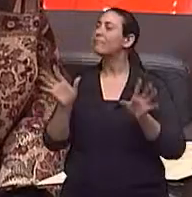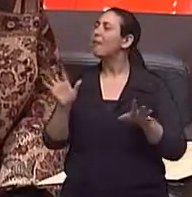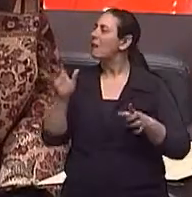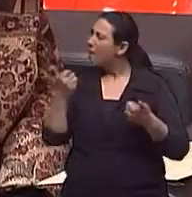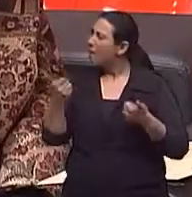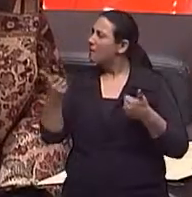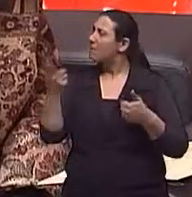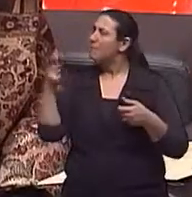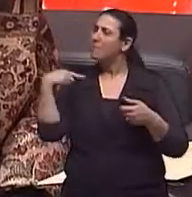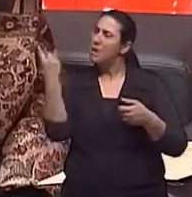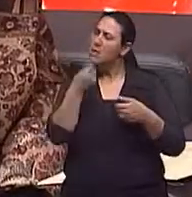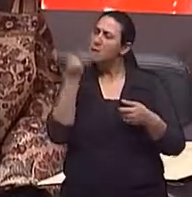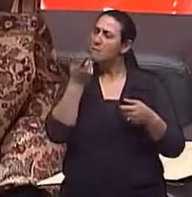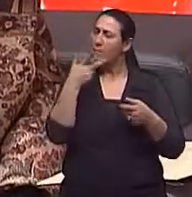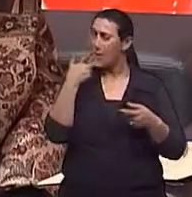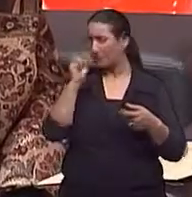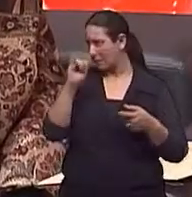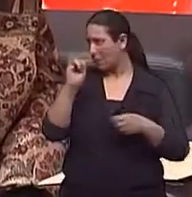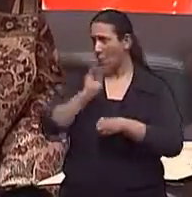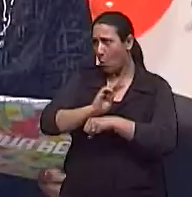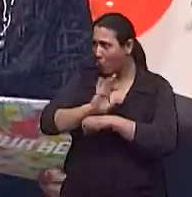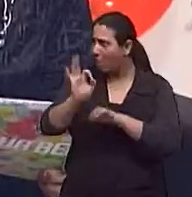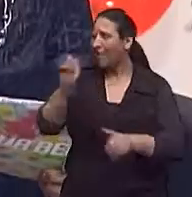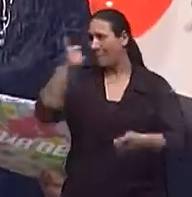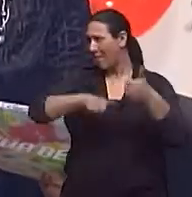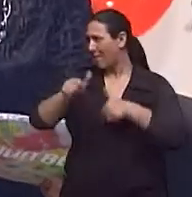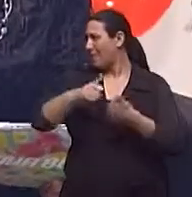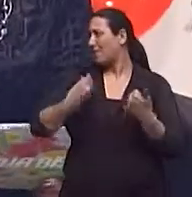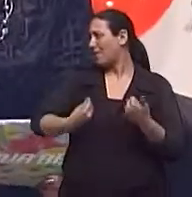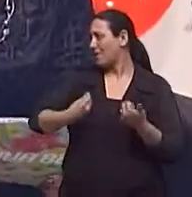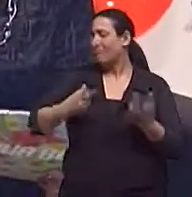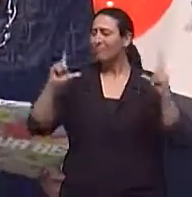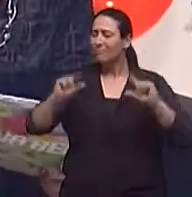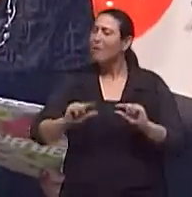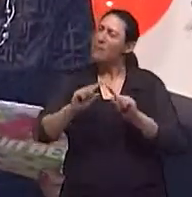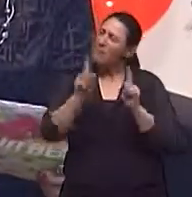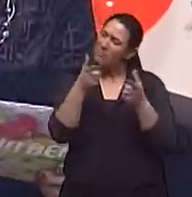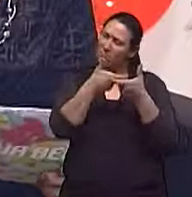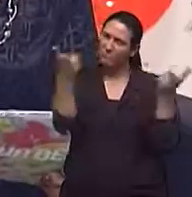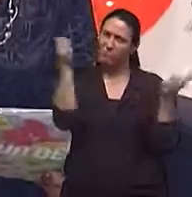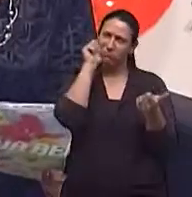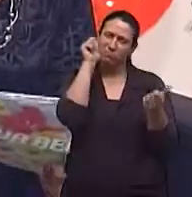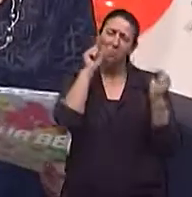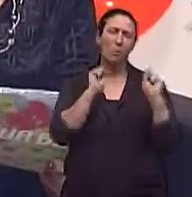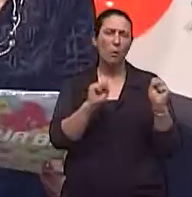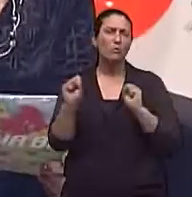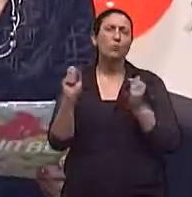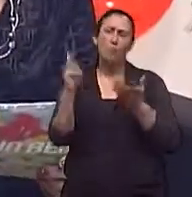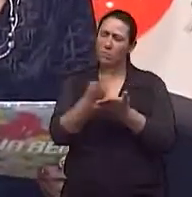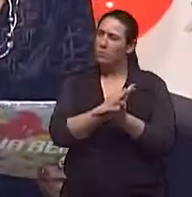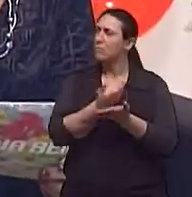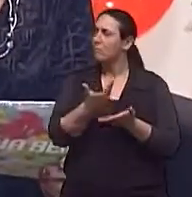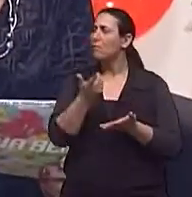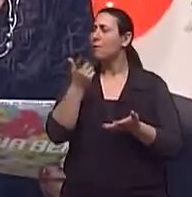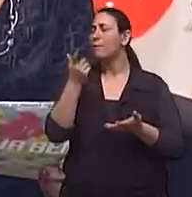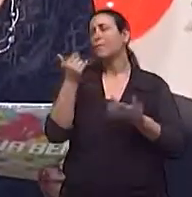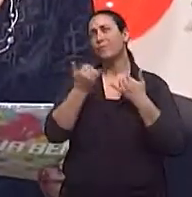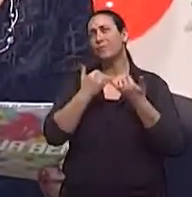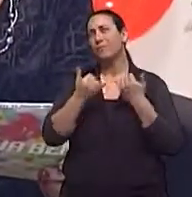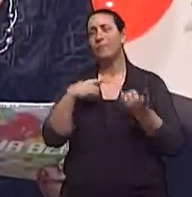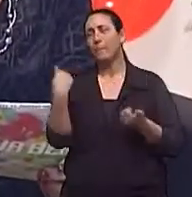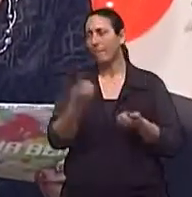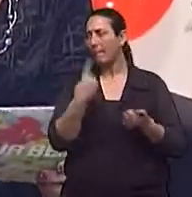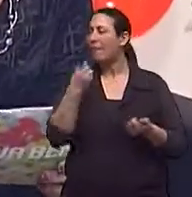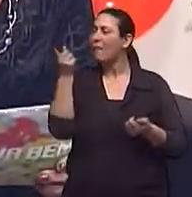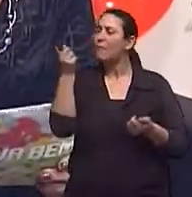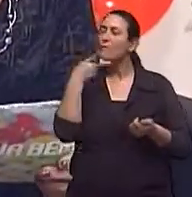só muitas vezes não têm mais qualidade de vida que é isso que tá sendo os cáseos né mas as mulheres também a agora eu vou chegar na medicação né